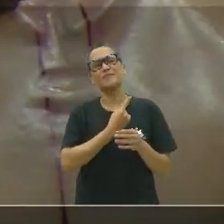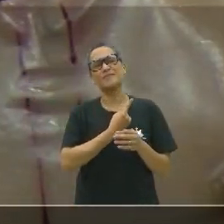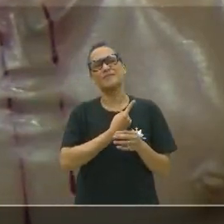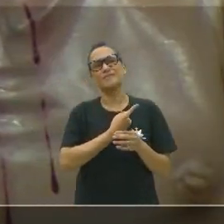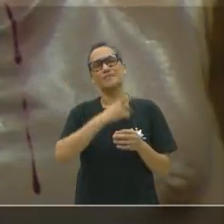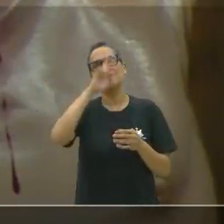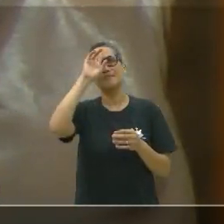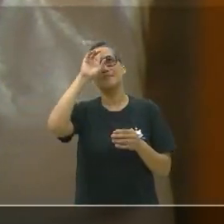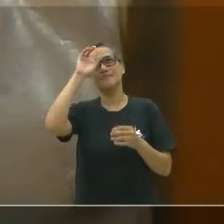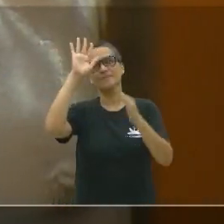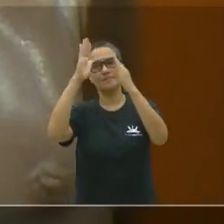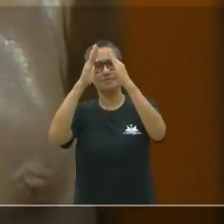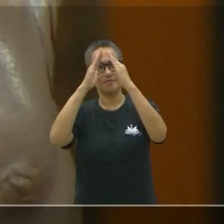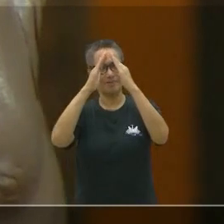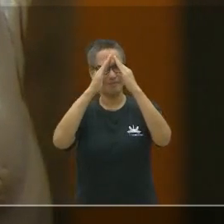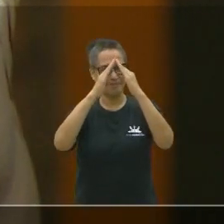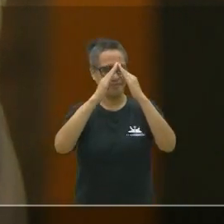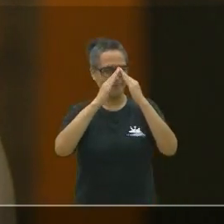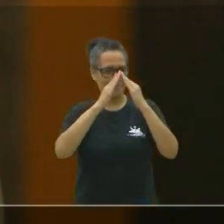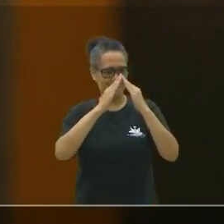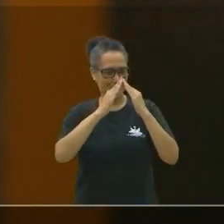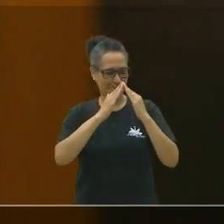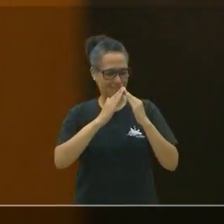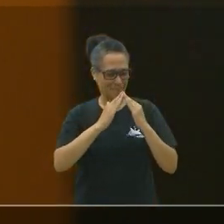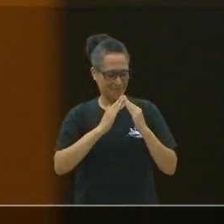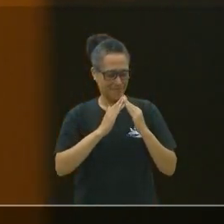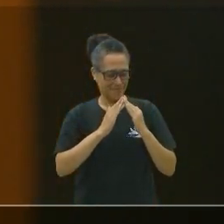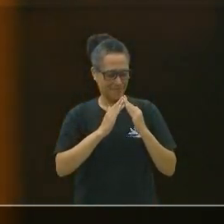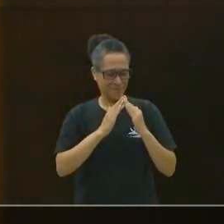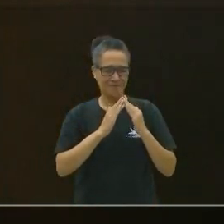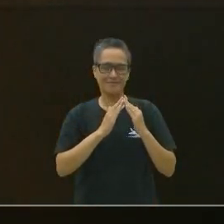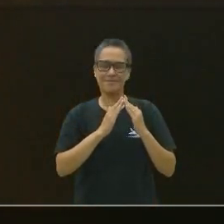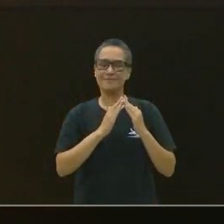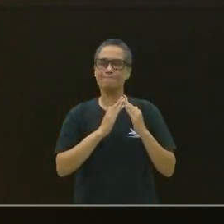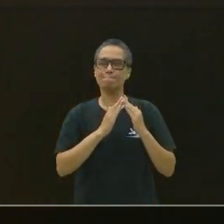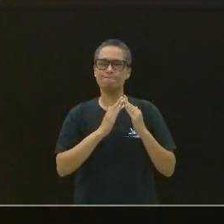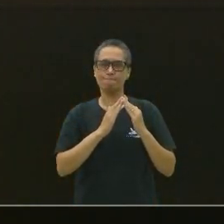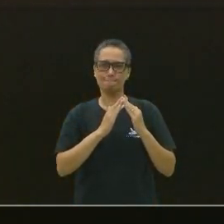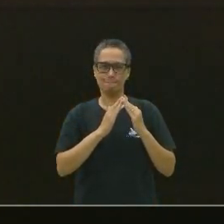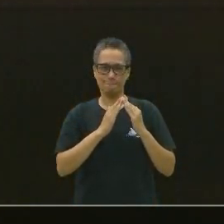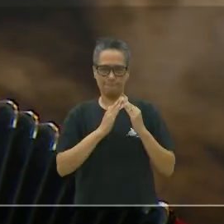Habitas aqui, porque escravo eu fui.